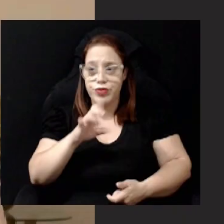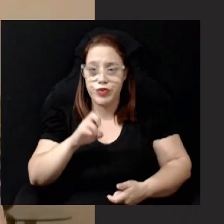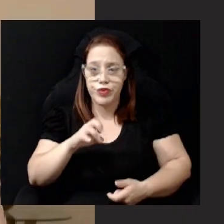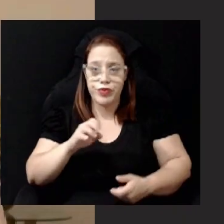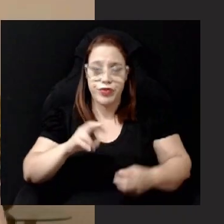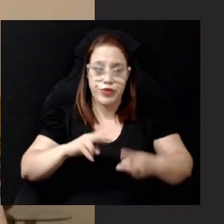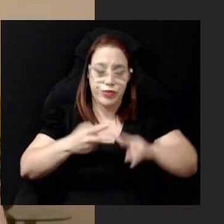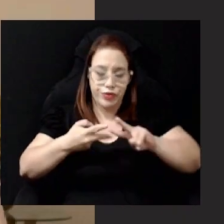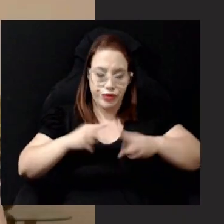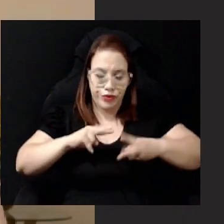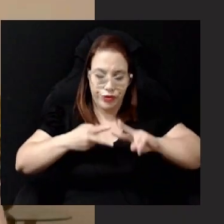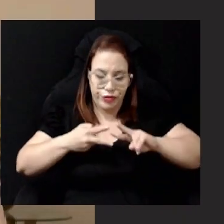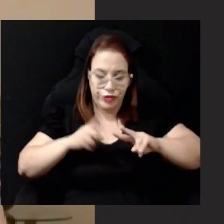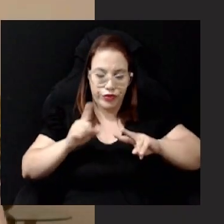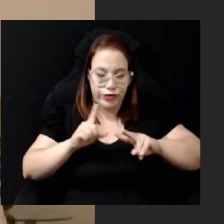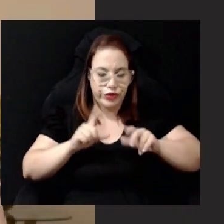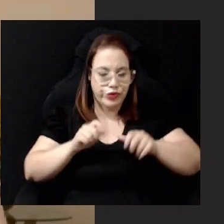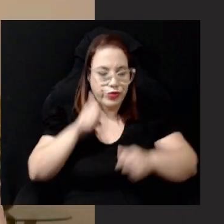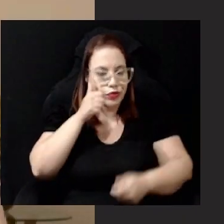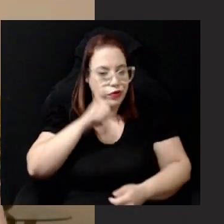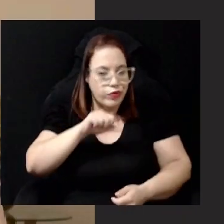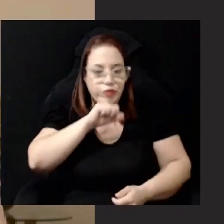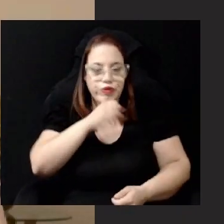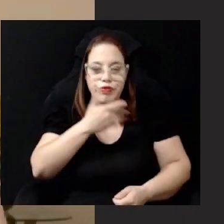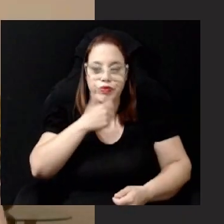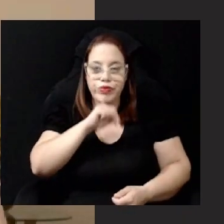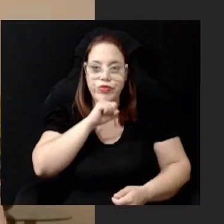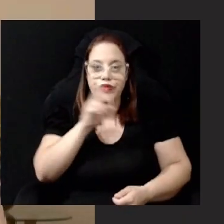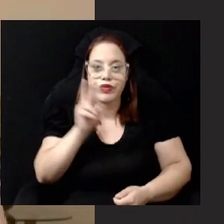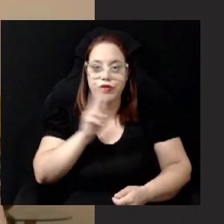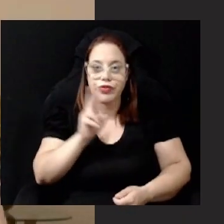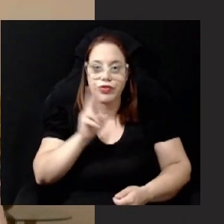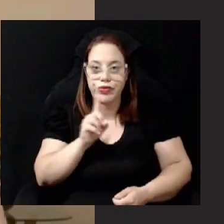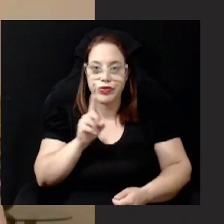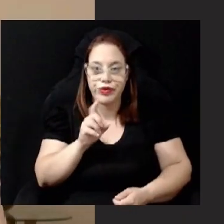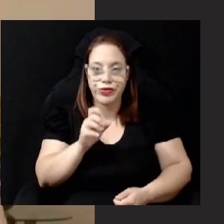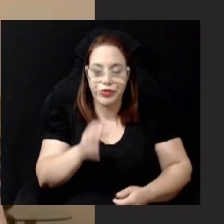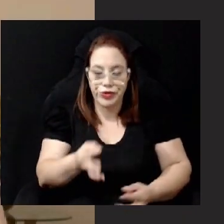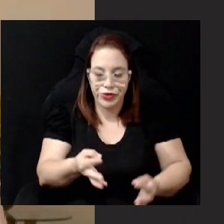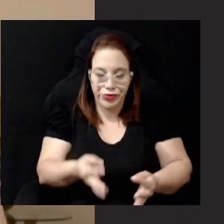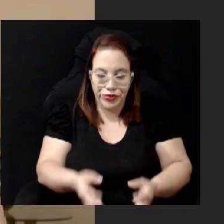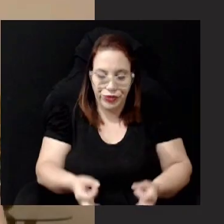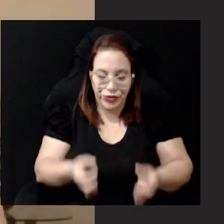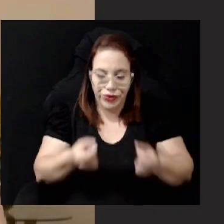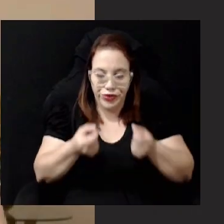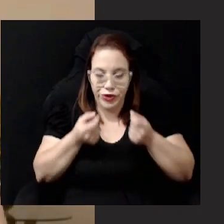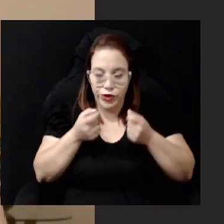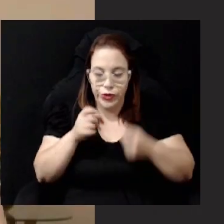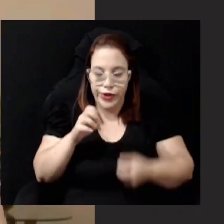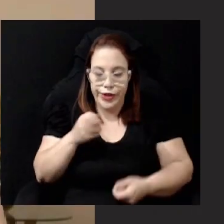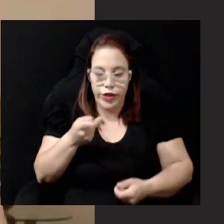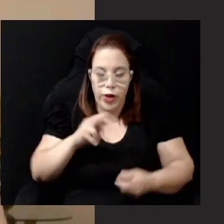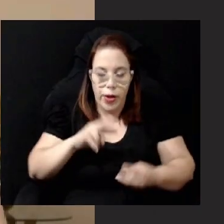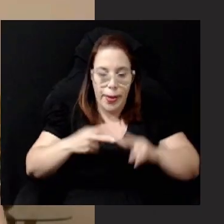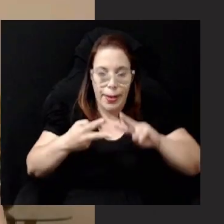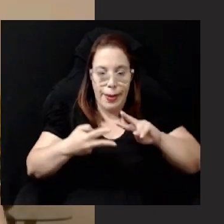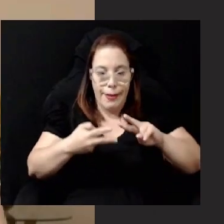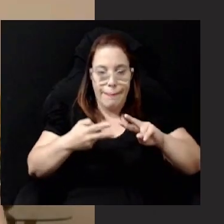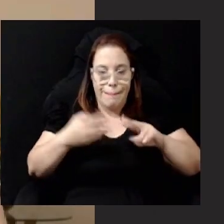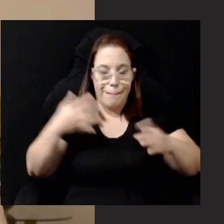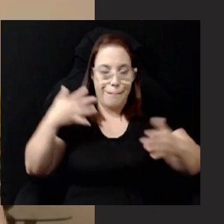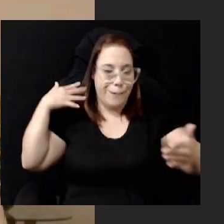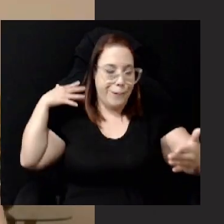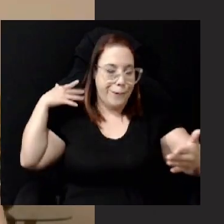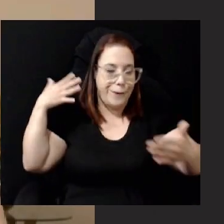mutações herdadas dos pais, então não é comumente um tumor hereditário que tem